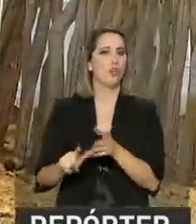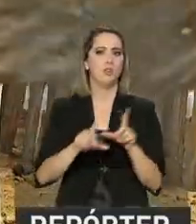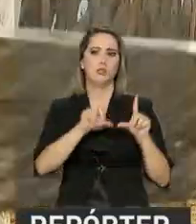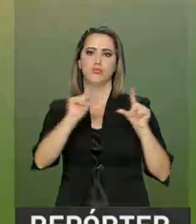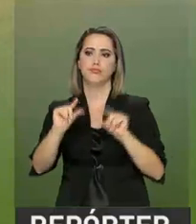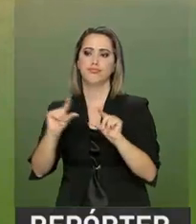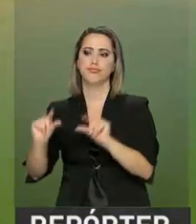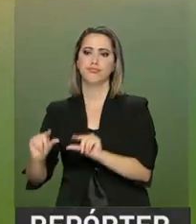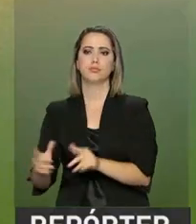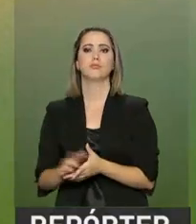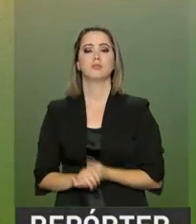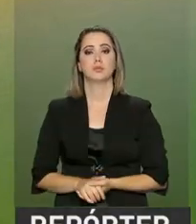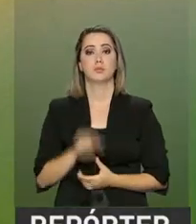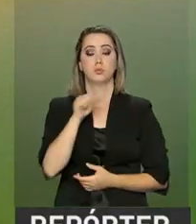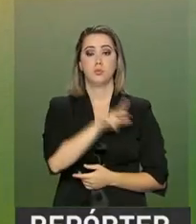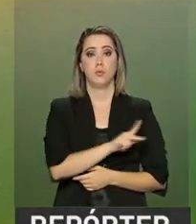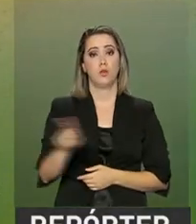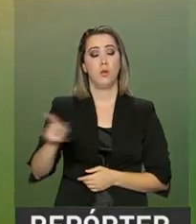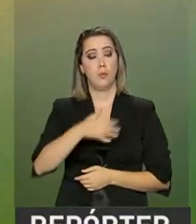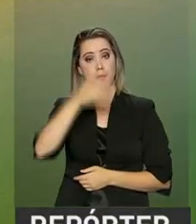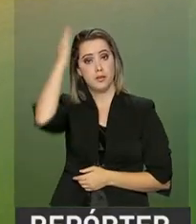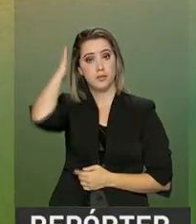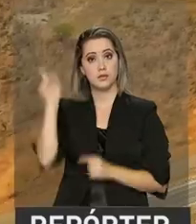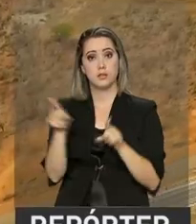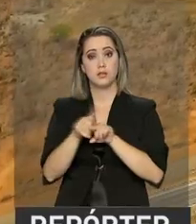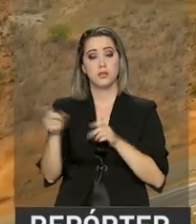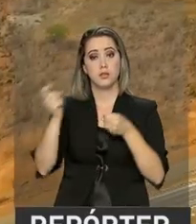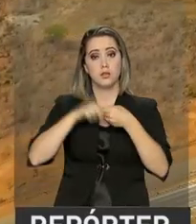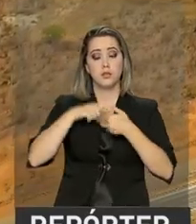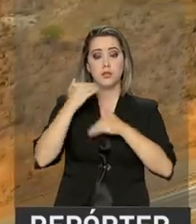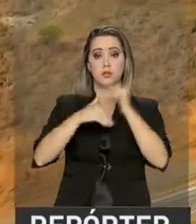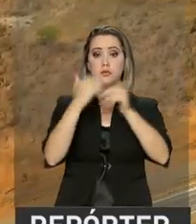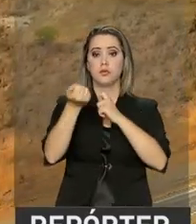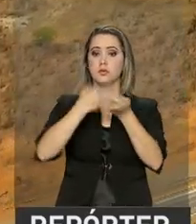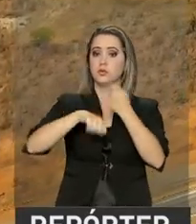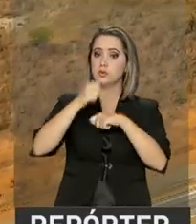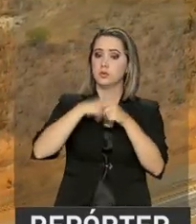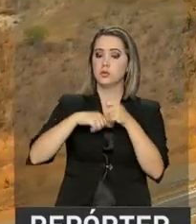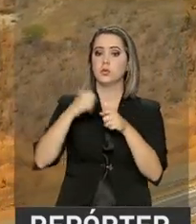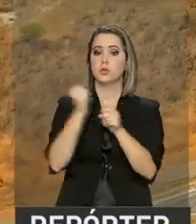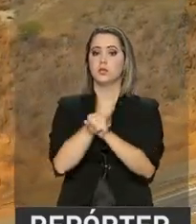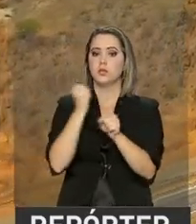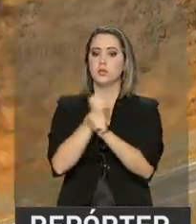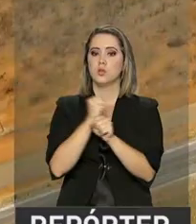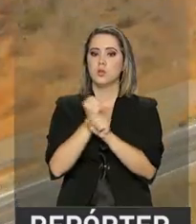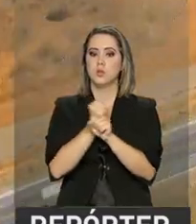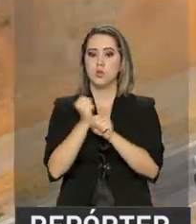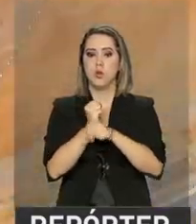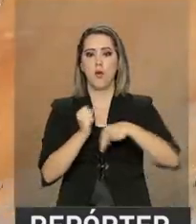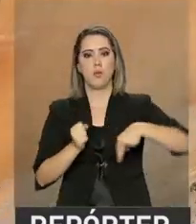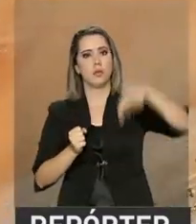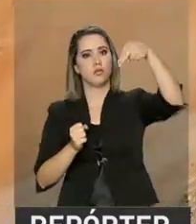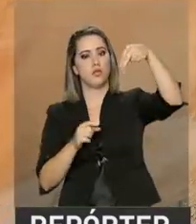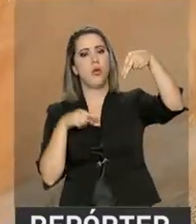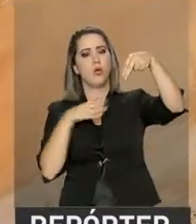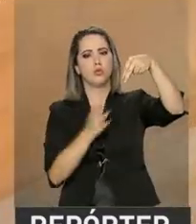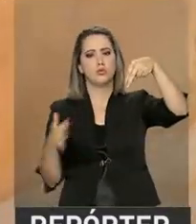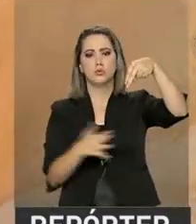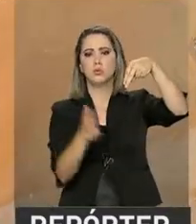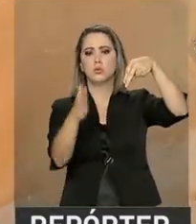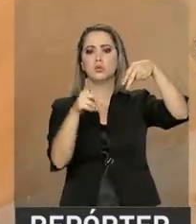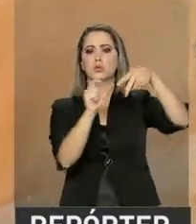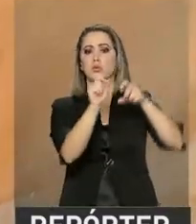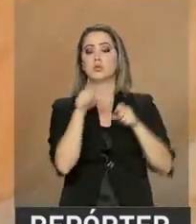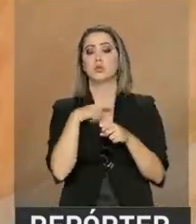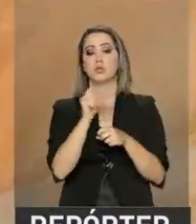diminuindo. O presidente também conseguiu promover a retomada das obras no Eixo Norte. O sistema, que envolve ao